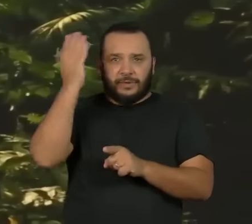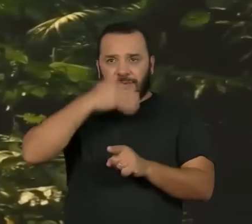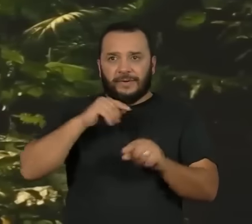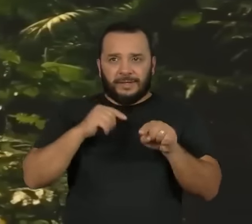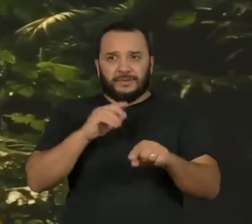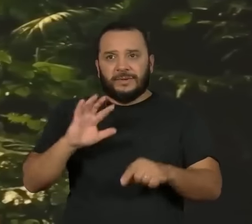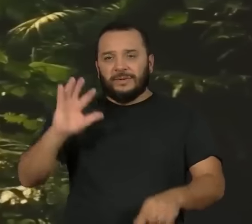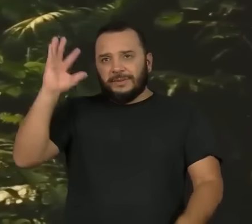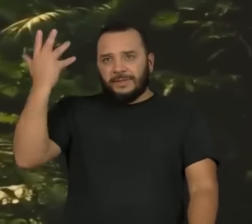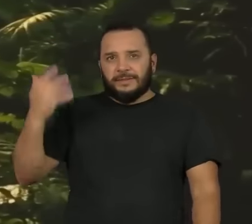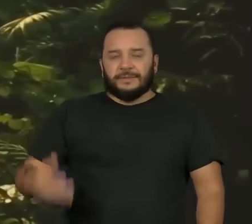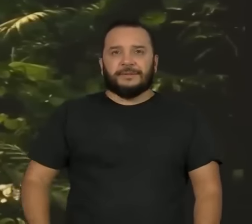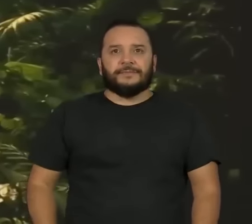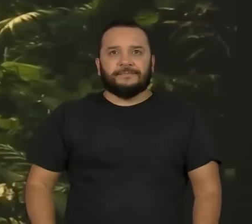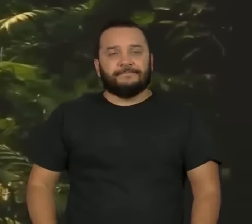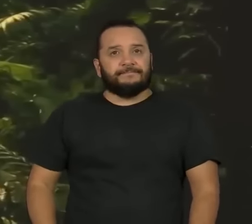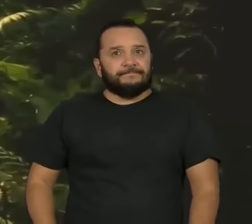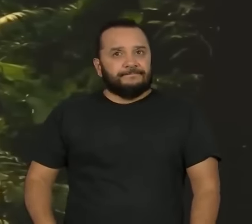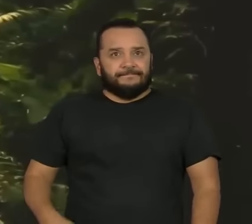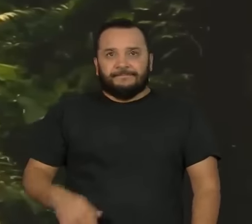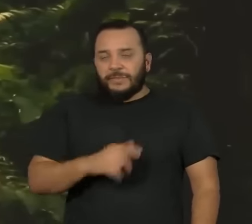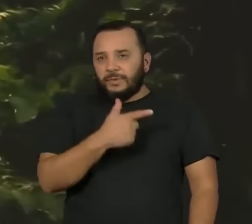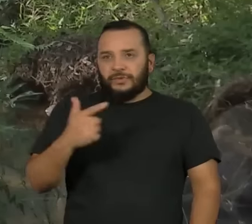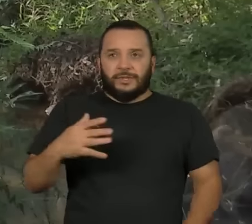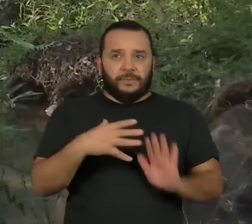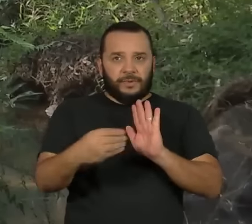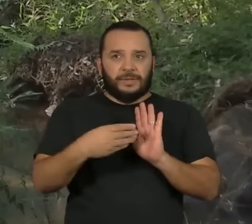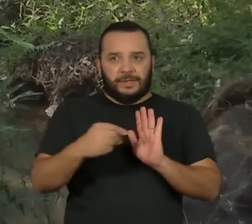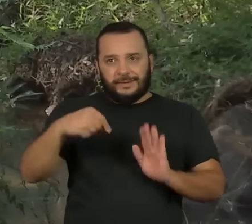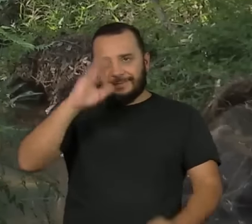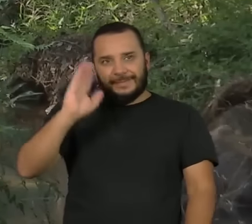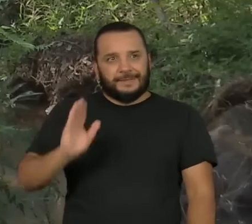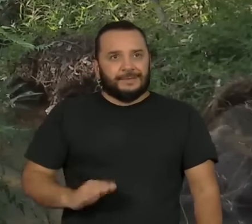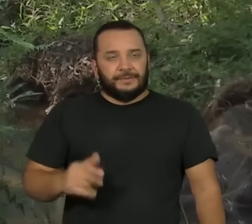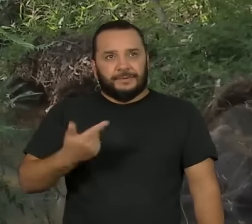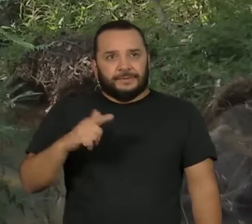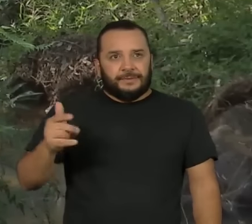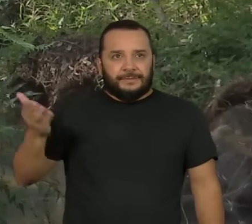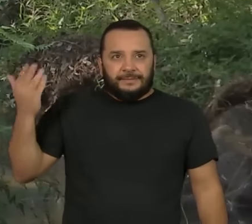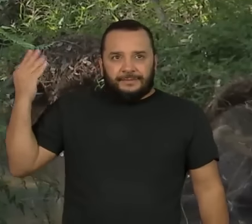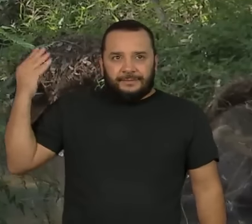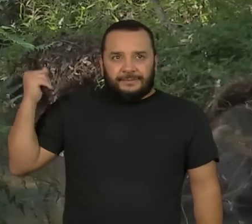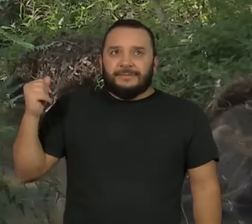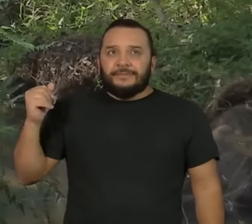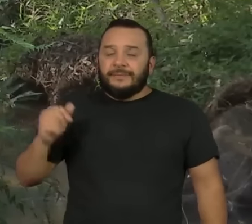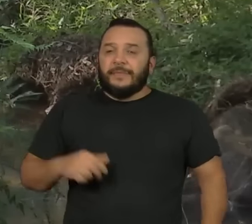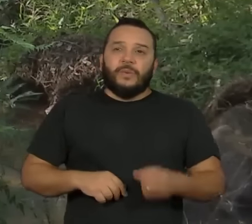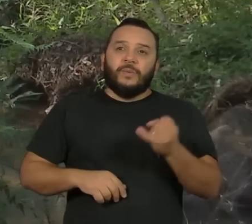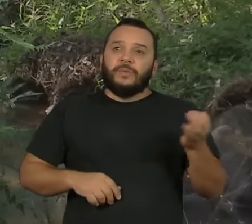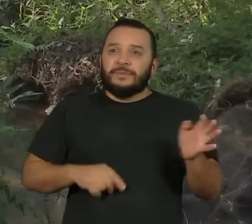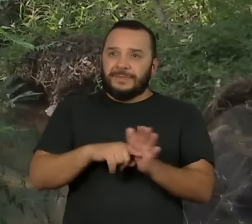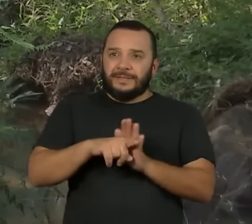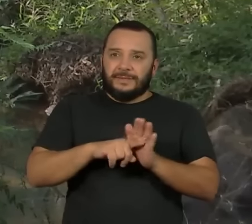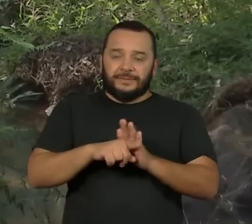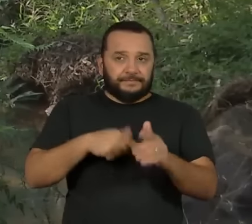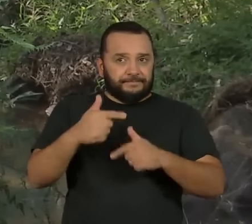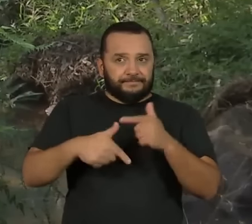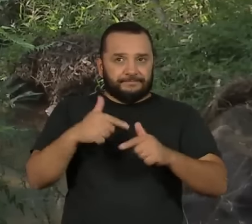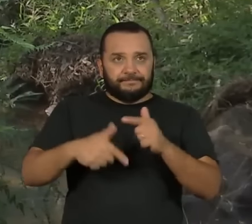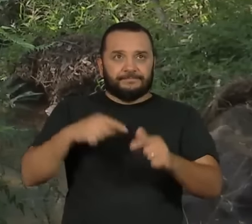não tinha nenhum no Brasil para a gente tomar como modelo. Alguns pesquisadores que fazem trabalhos aqui dentro, mas isso não é uma coisa